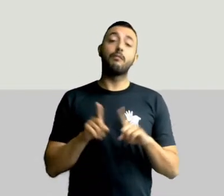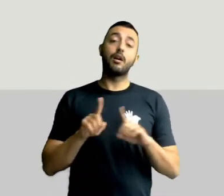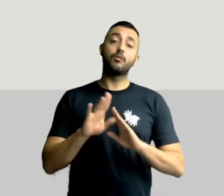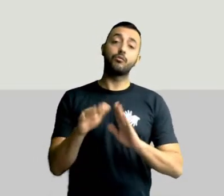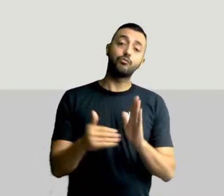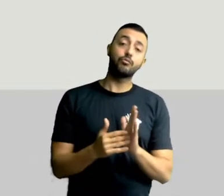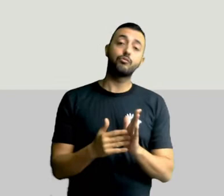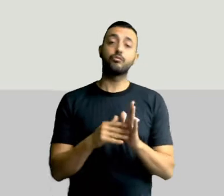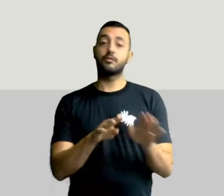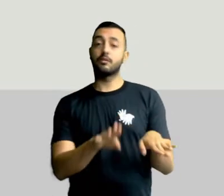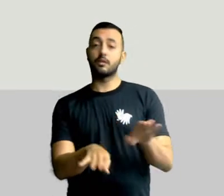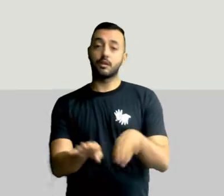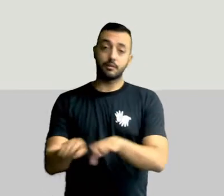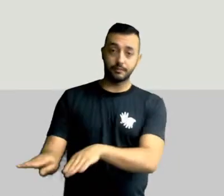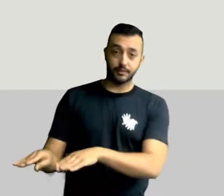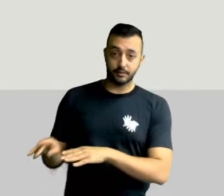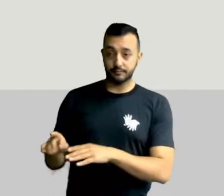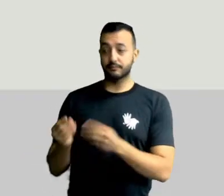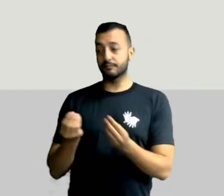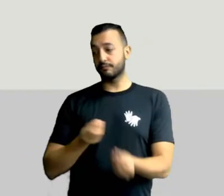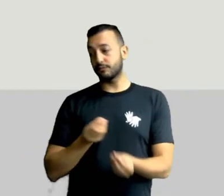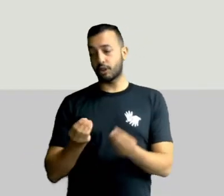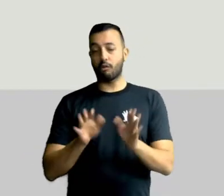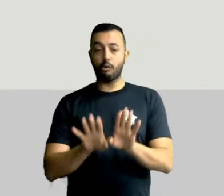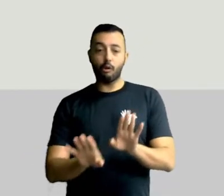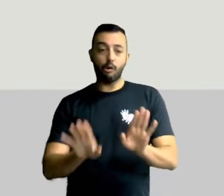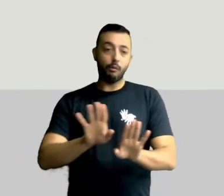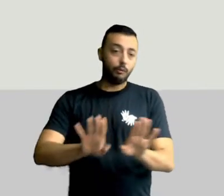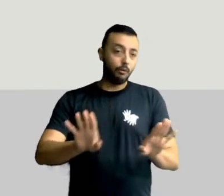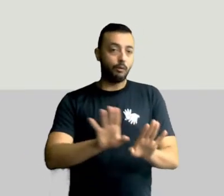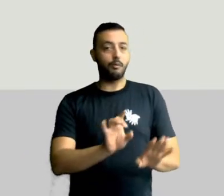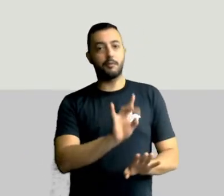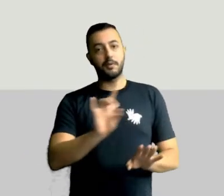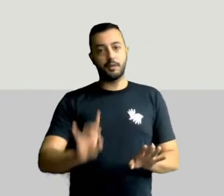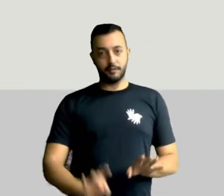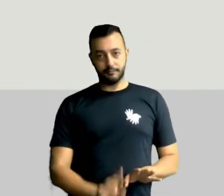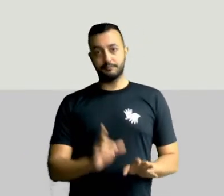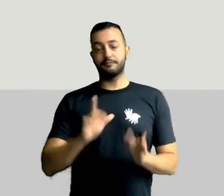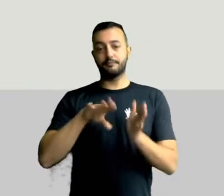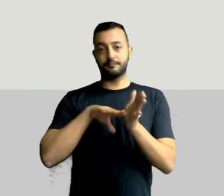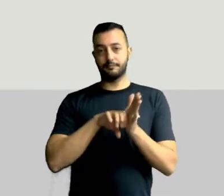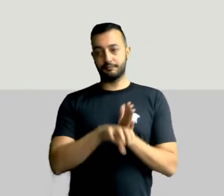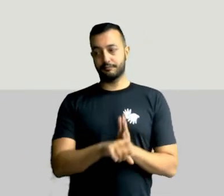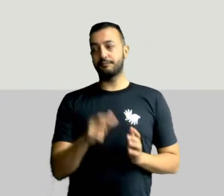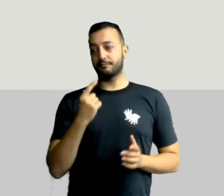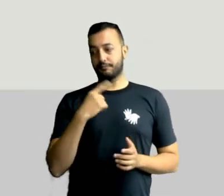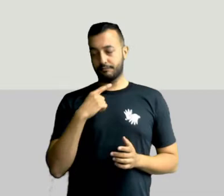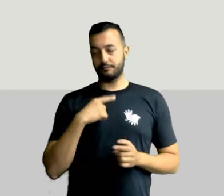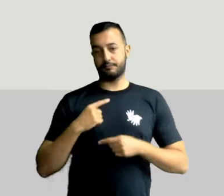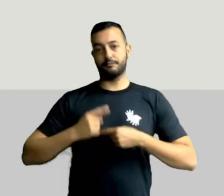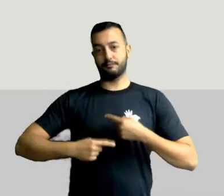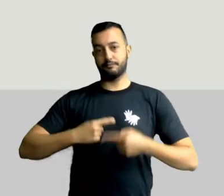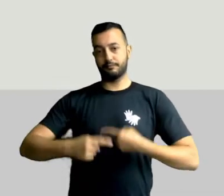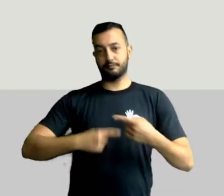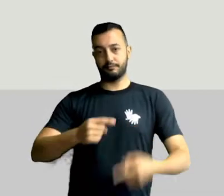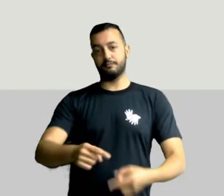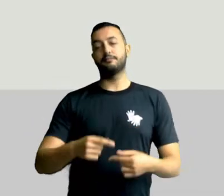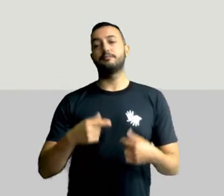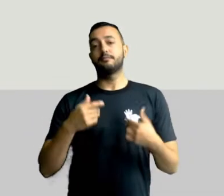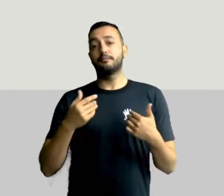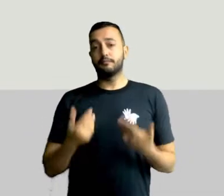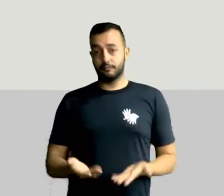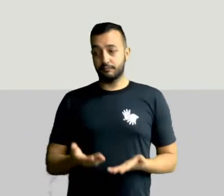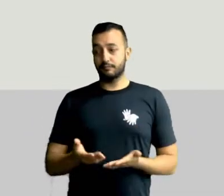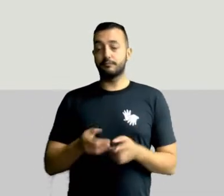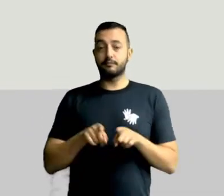tudo vem do tipo de forma que ela possui. E a bactéria, ela possui um tipo de reprodução em